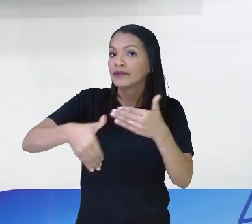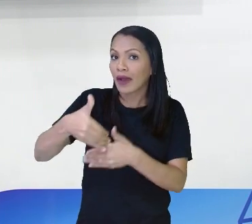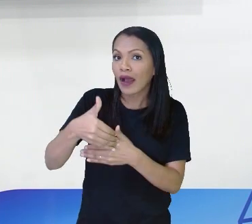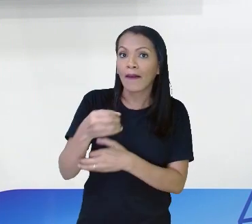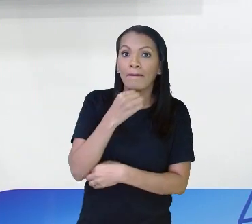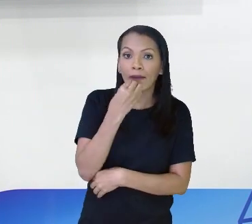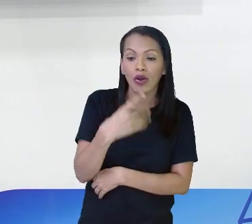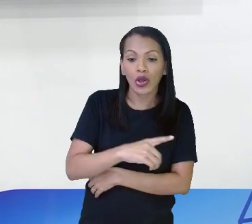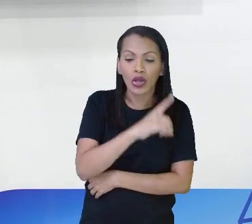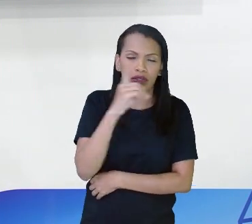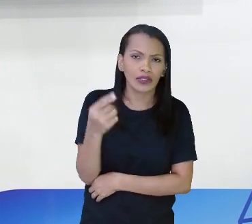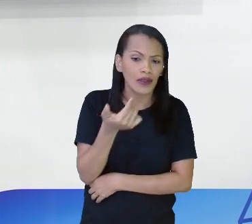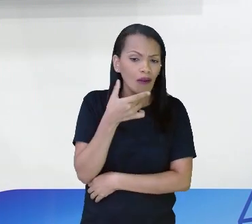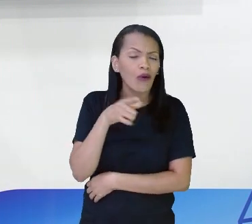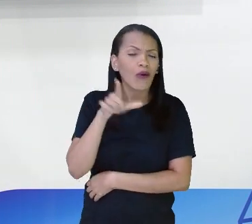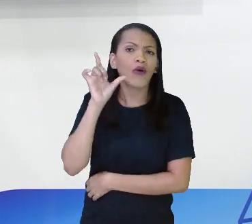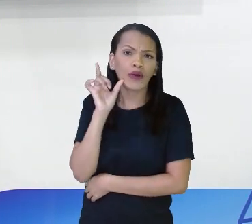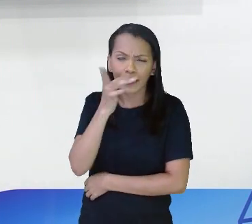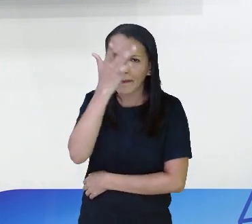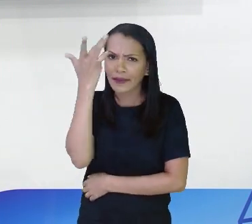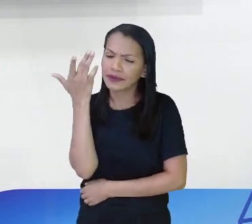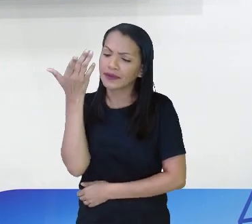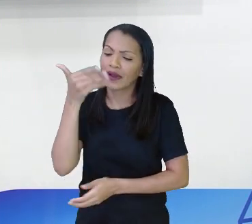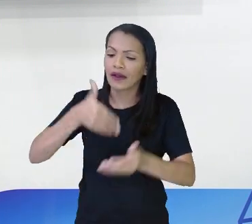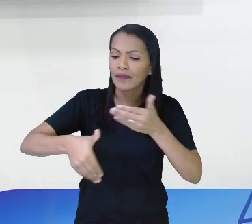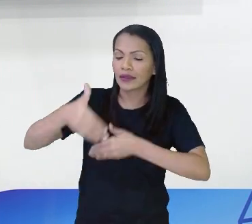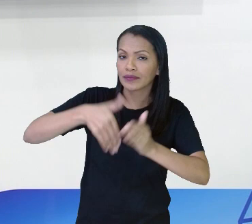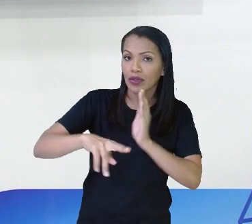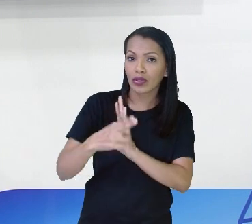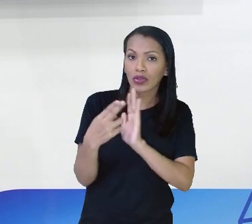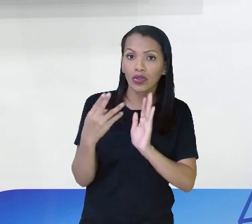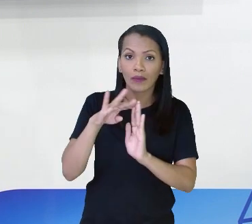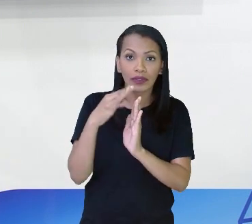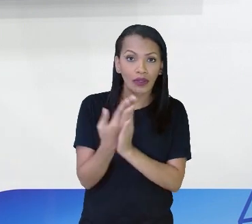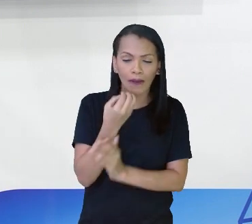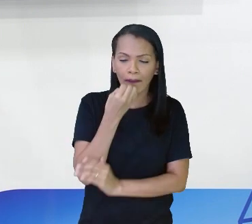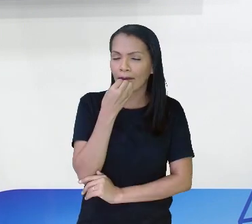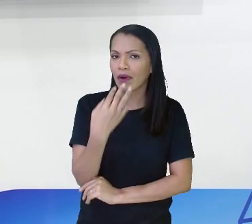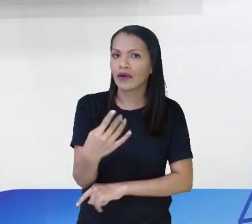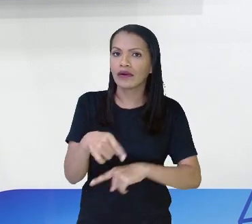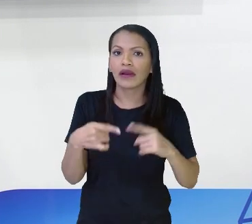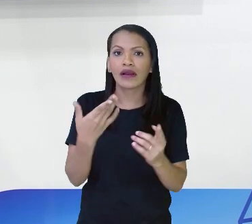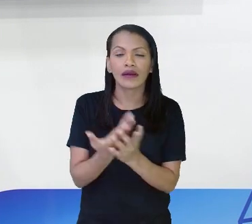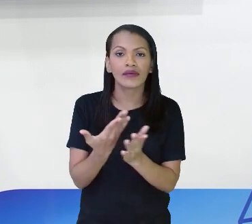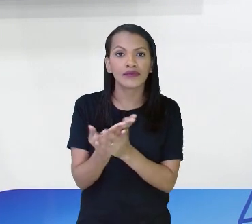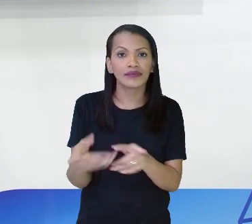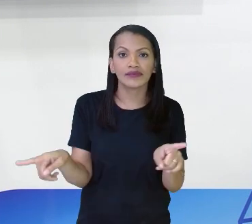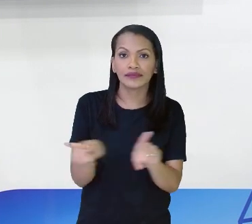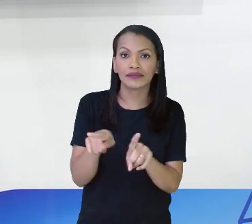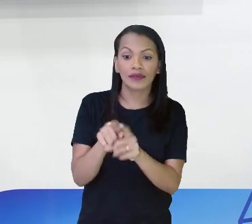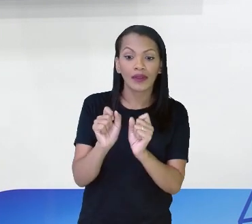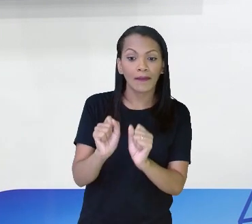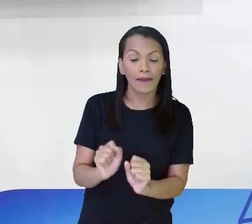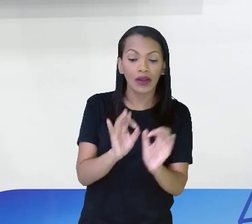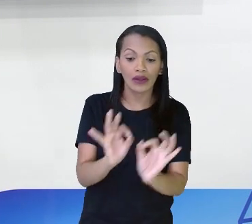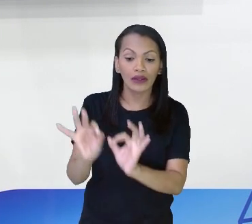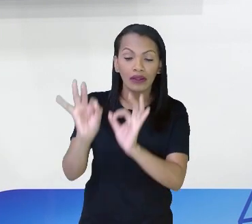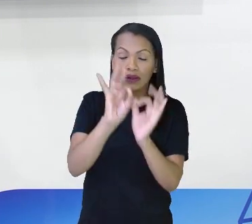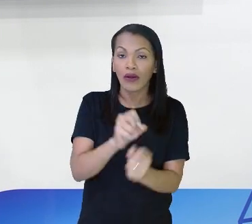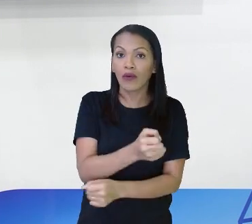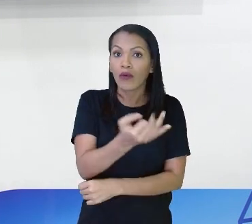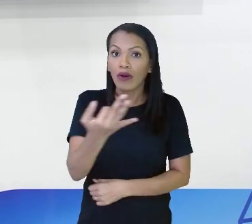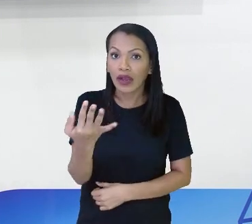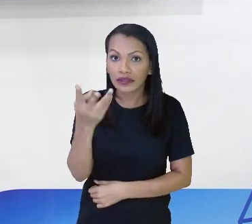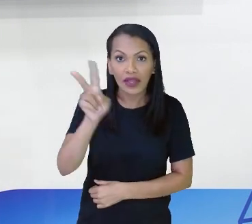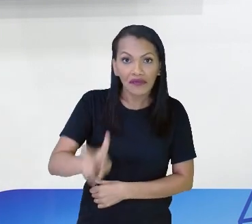Ontem muitas pessoas participando, colocando o nome da escola, e isso é muito bom. E essa aula também, ela pode ser revista quantas